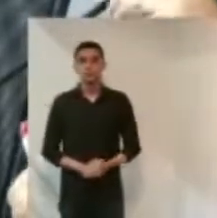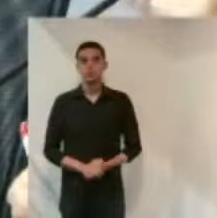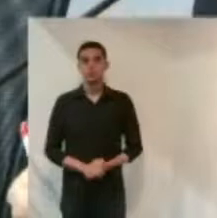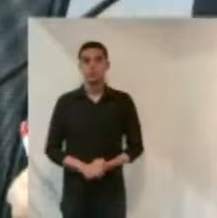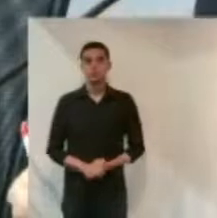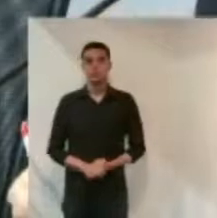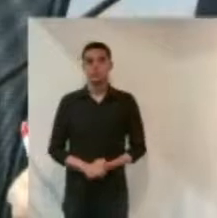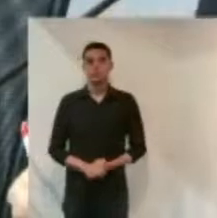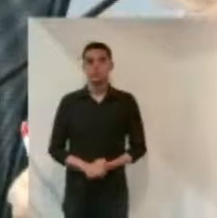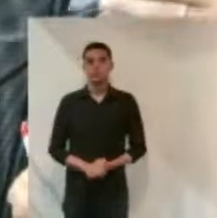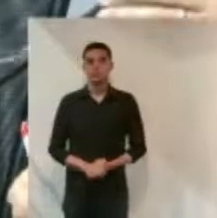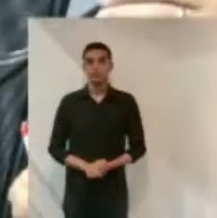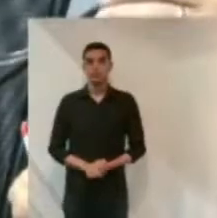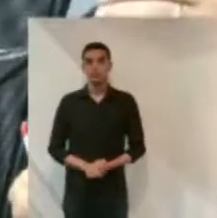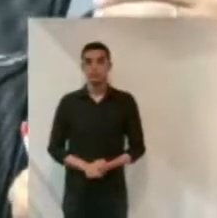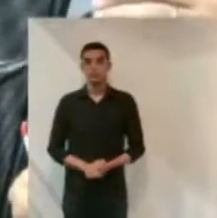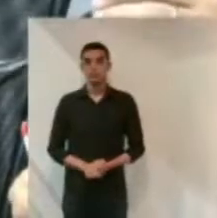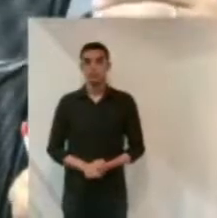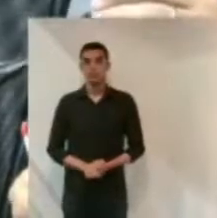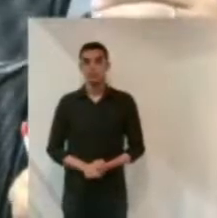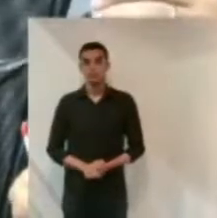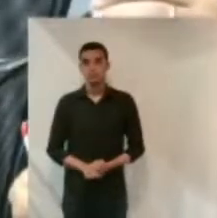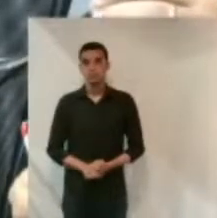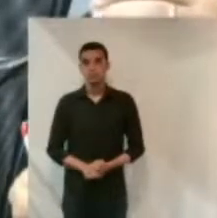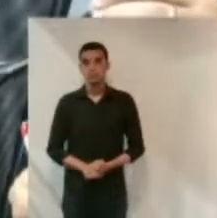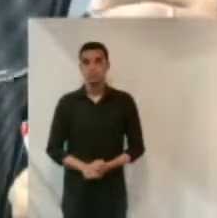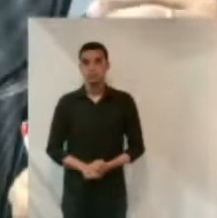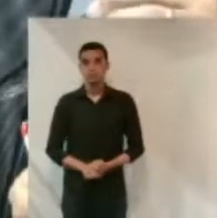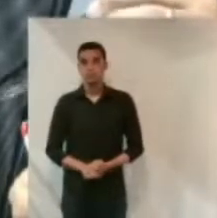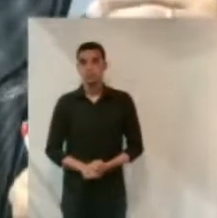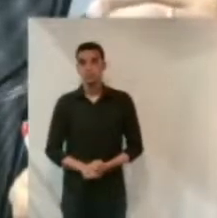Eu acho que a tela saiu do ar.